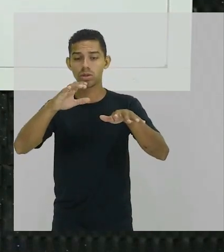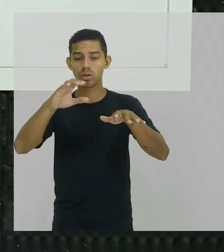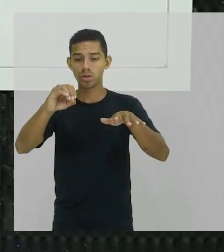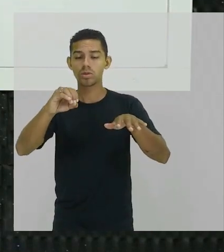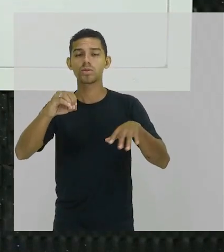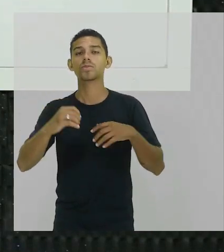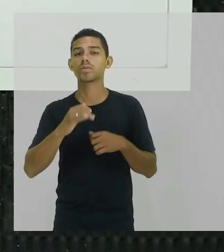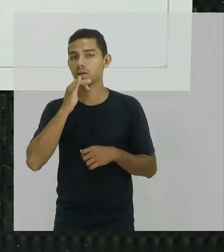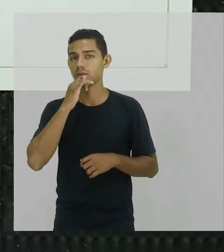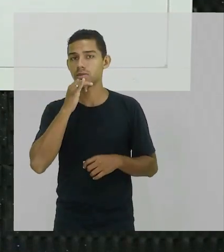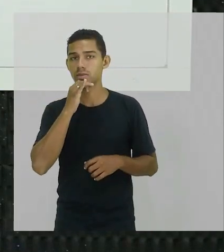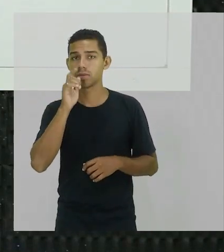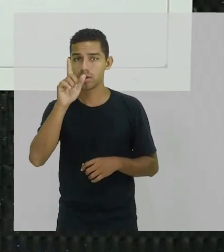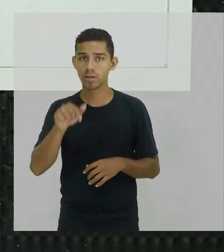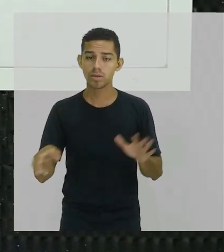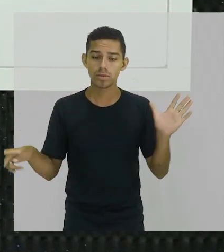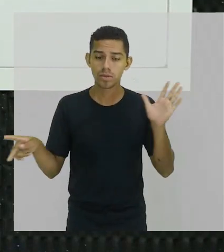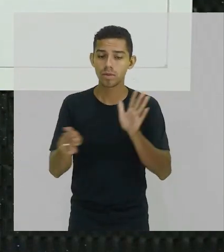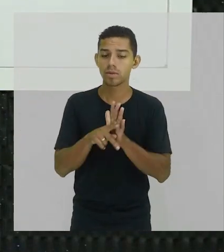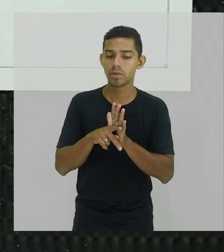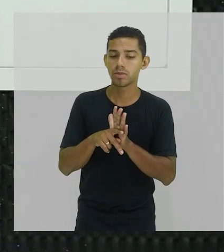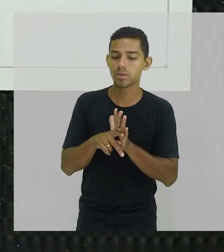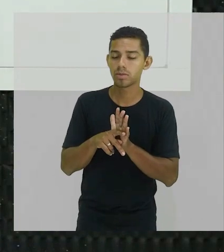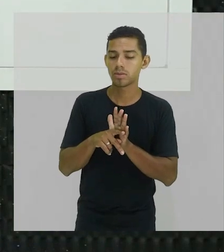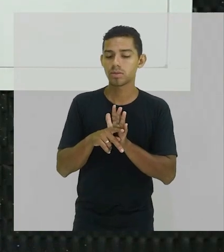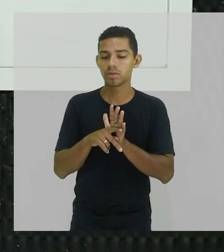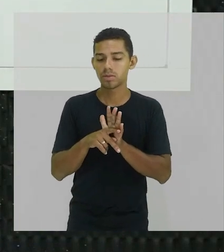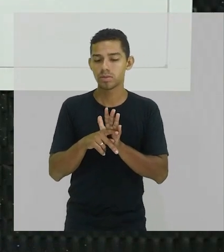que a reverberação é para